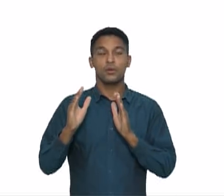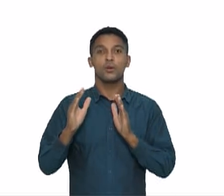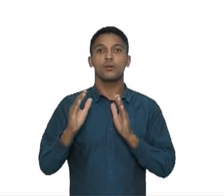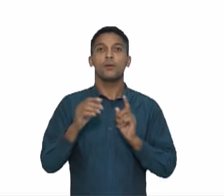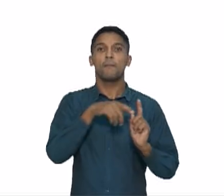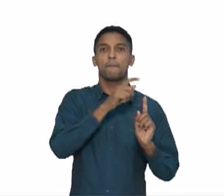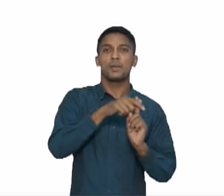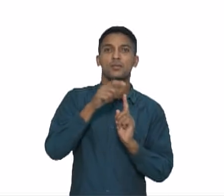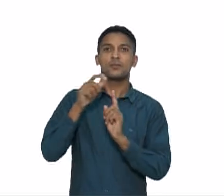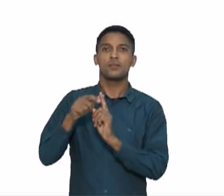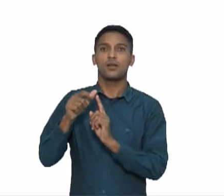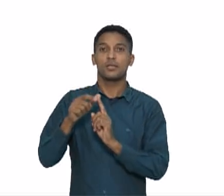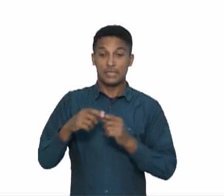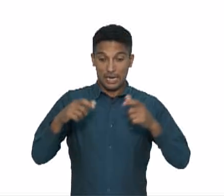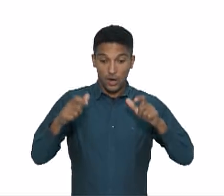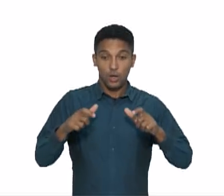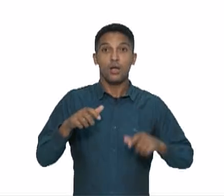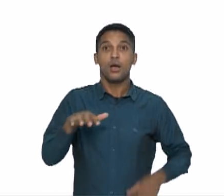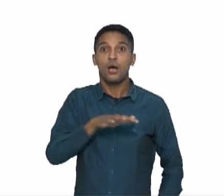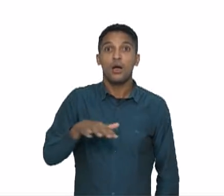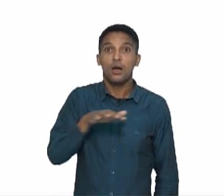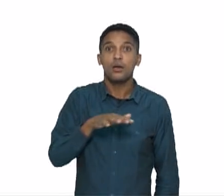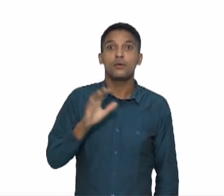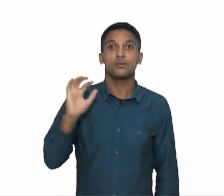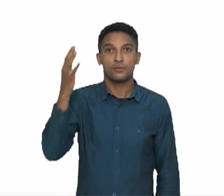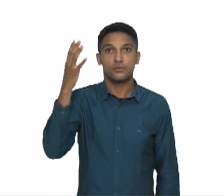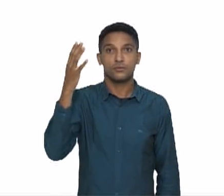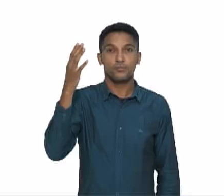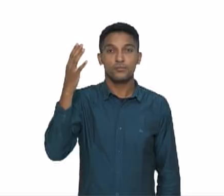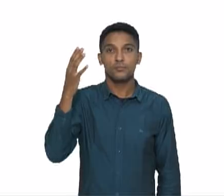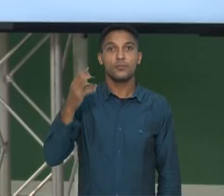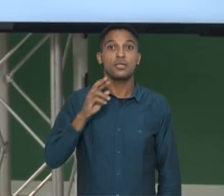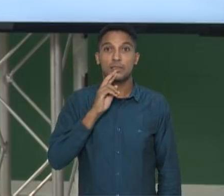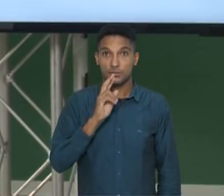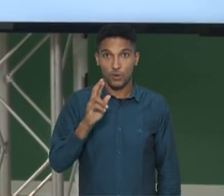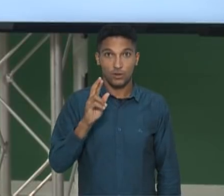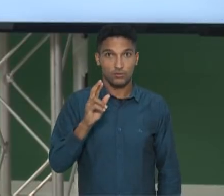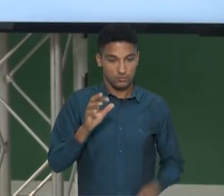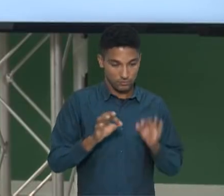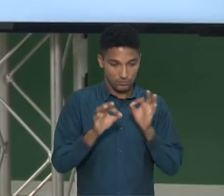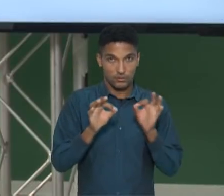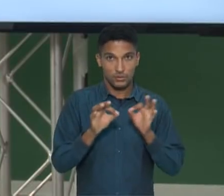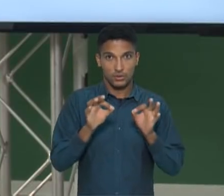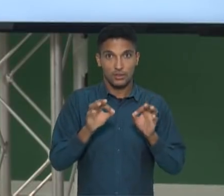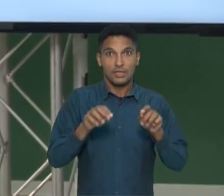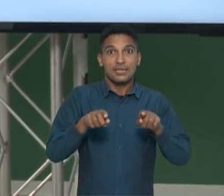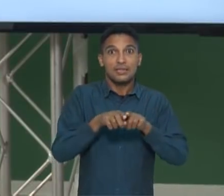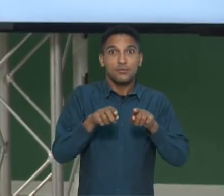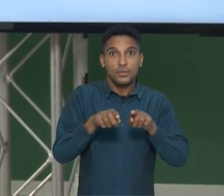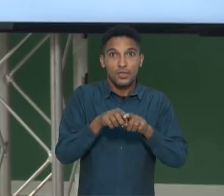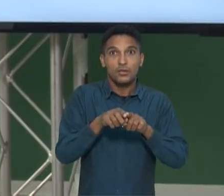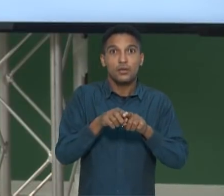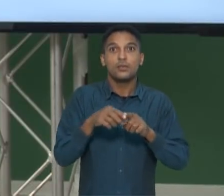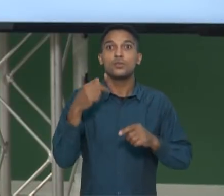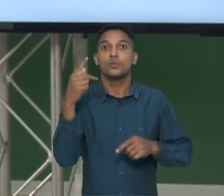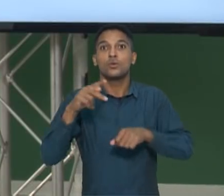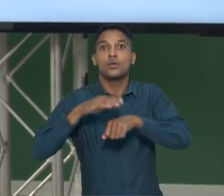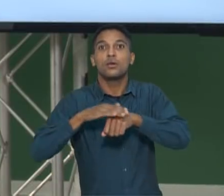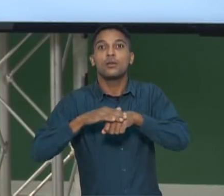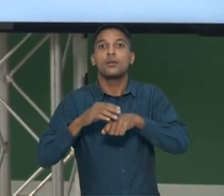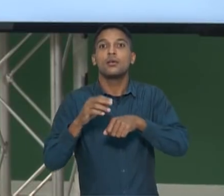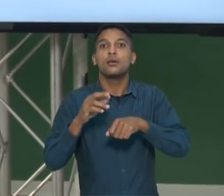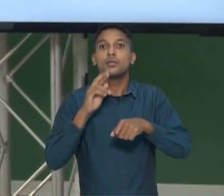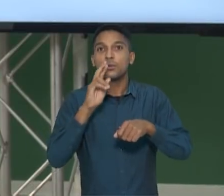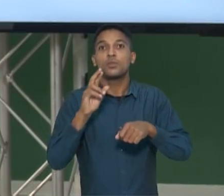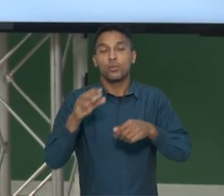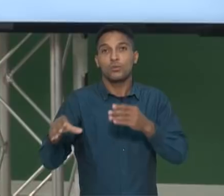personagens e o espaço em que acontecem, né? E junto a essa resposta, vocês vão tentar inserir nas respostas de vocês algumas